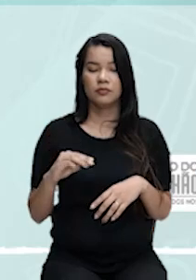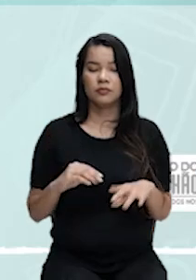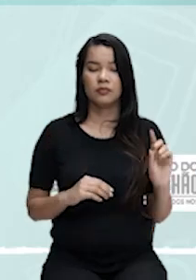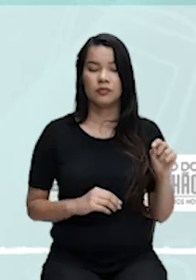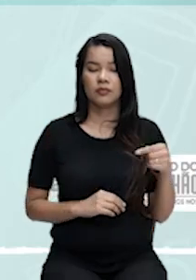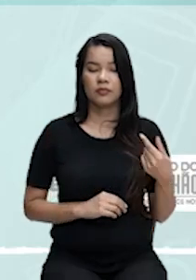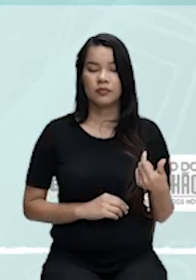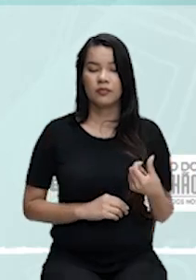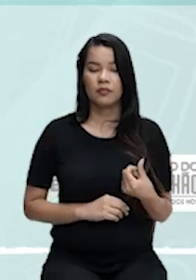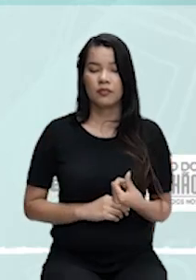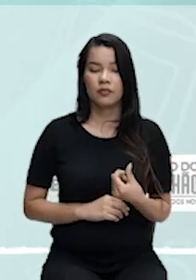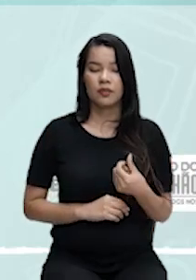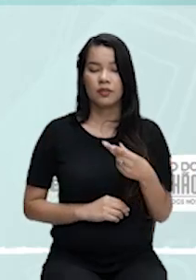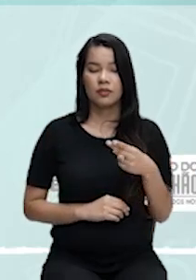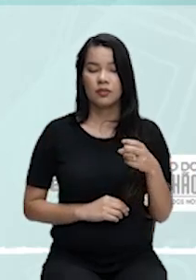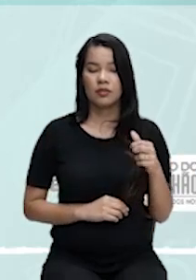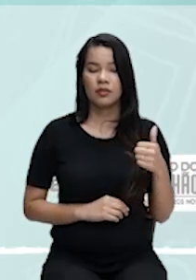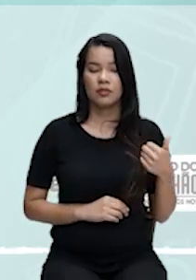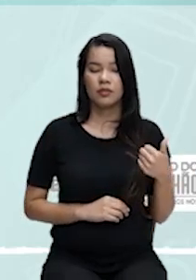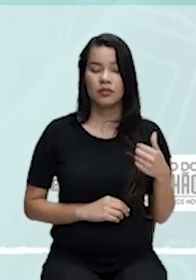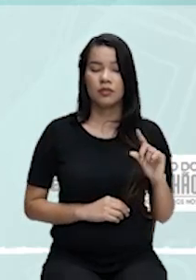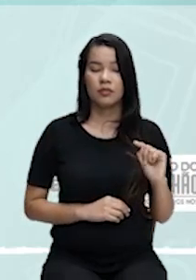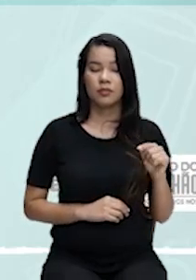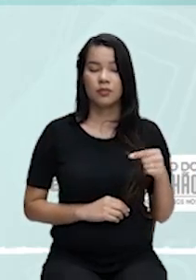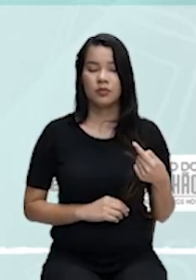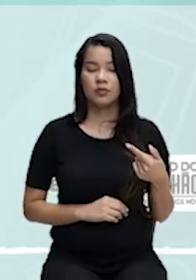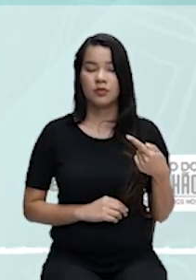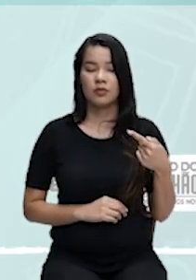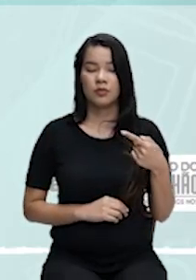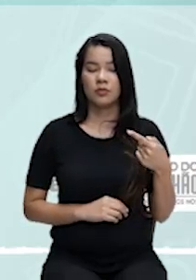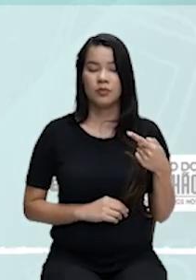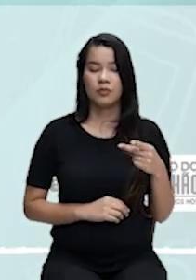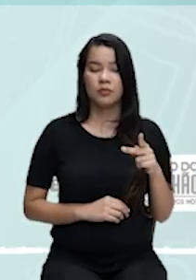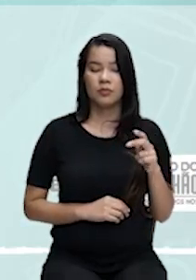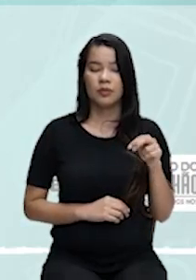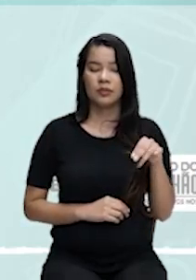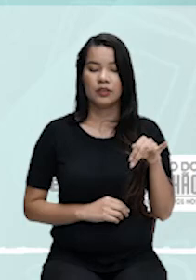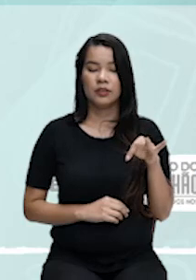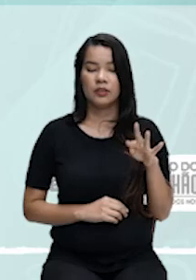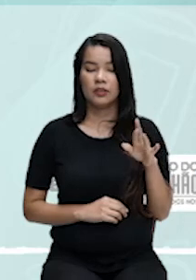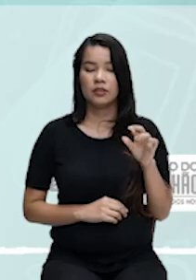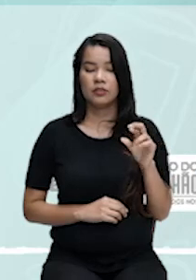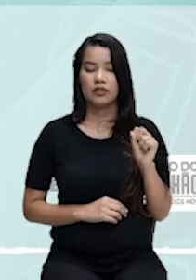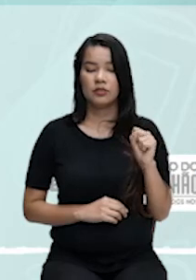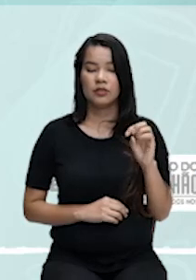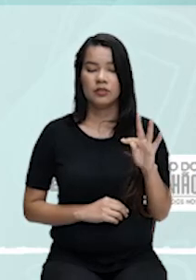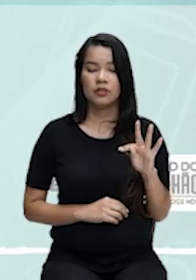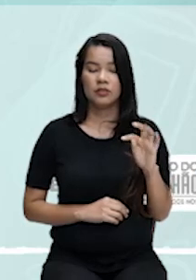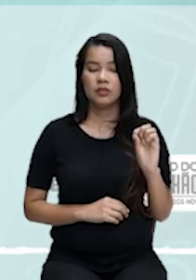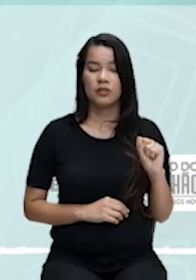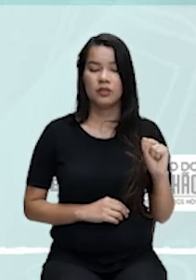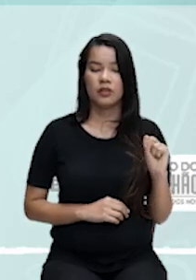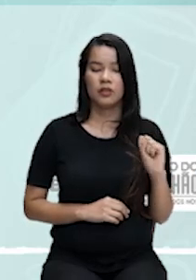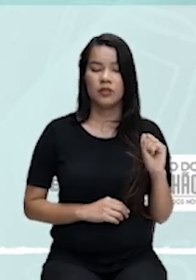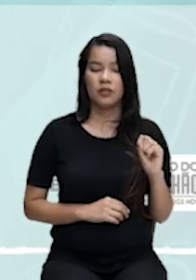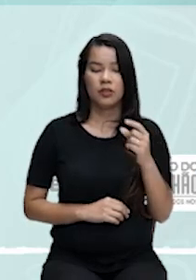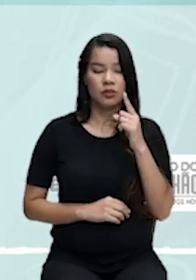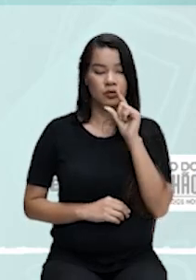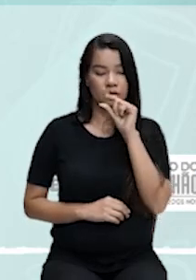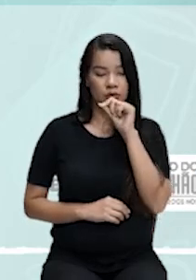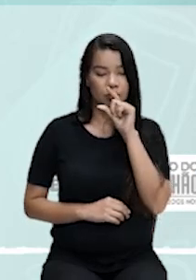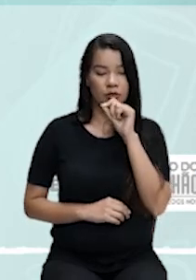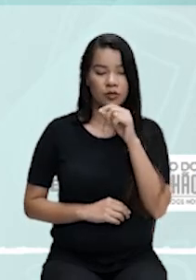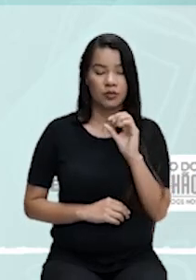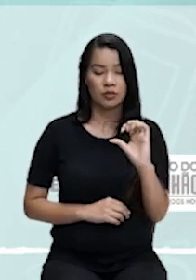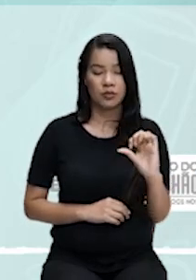com 46 milhões. O oitavo, Twitter, com 17 milhões de usuários. O nono, o TikTok, com 16